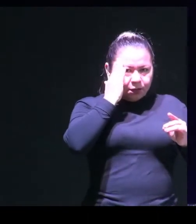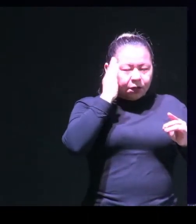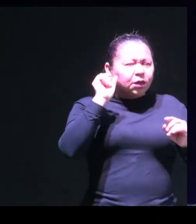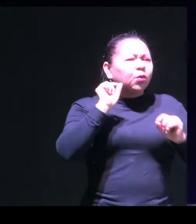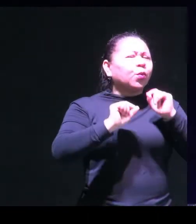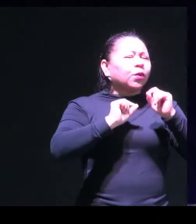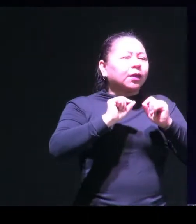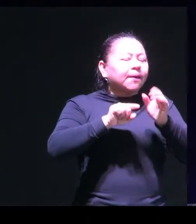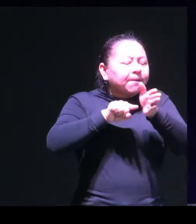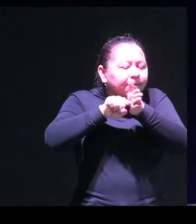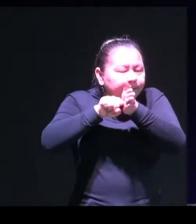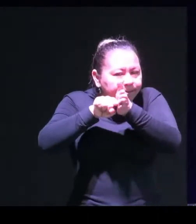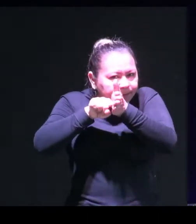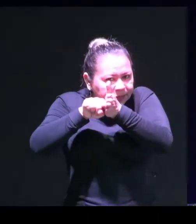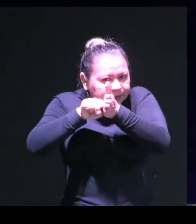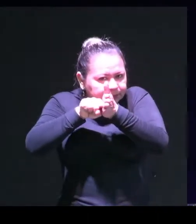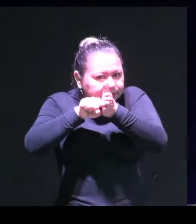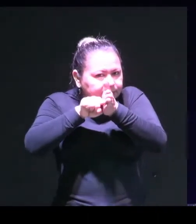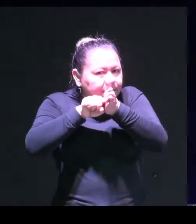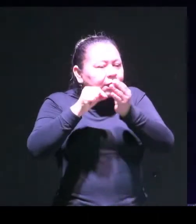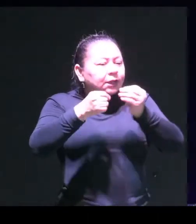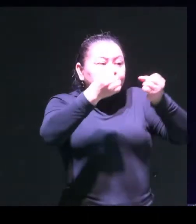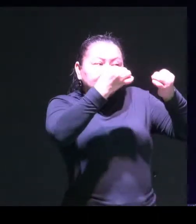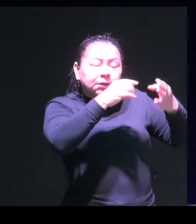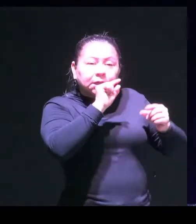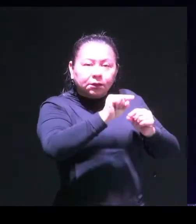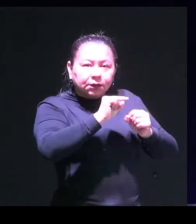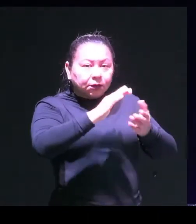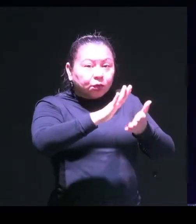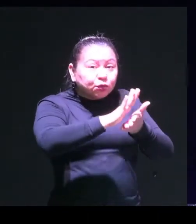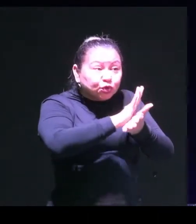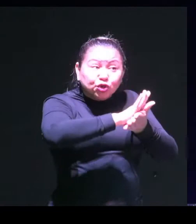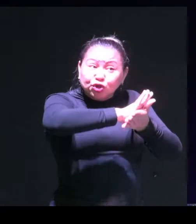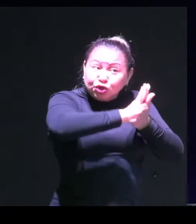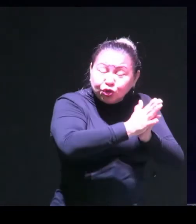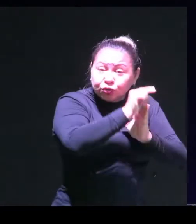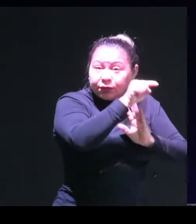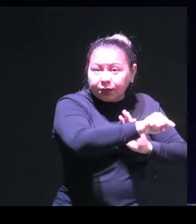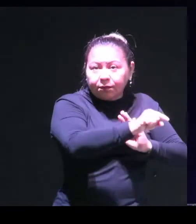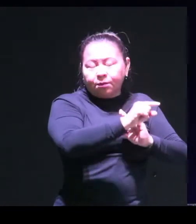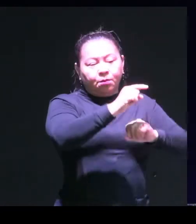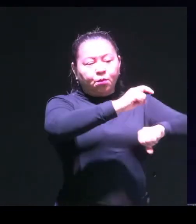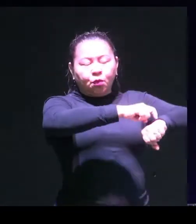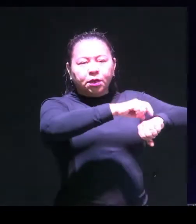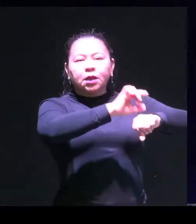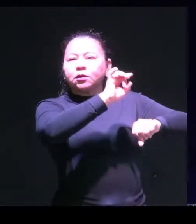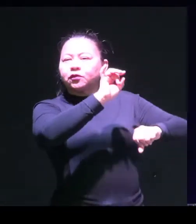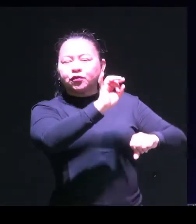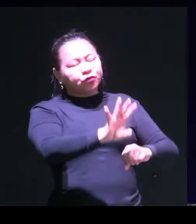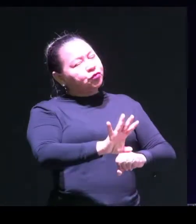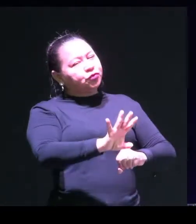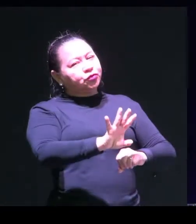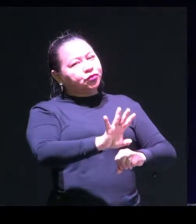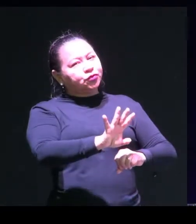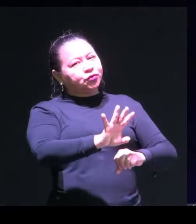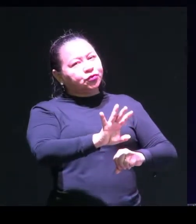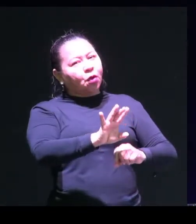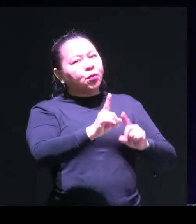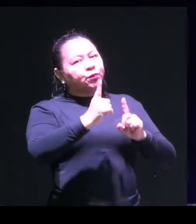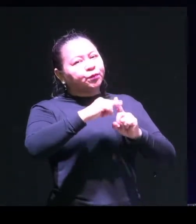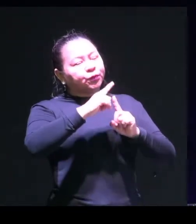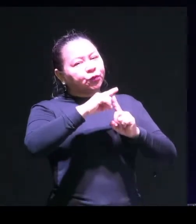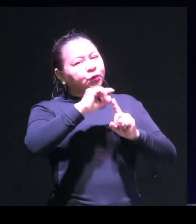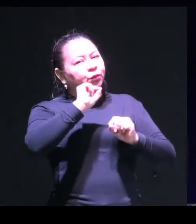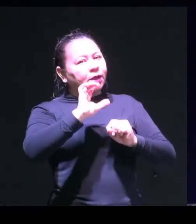entenda, pesquise, porque ele não está se referindo àquela destruição daquele momento. Aquele momento era apenas um tipo